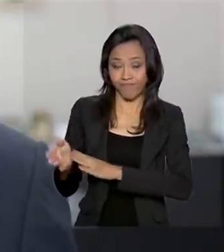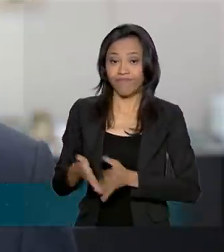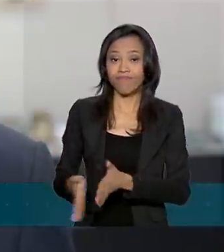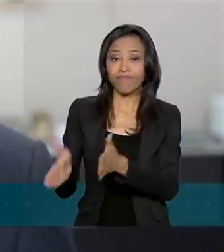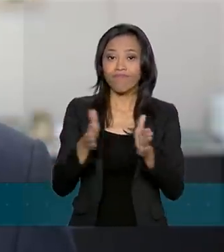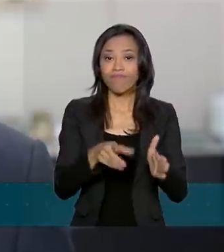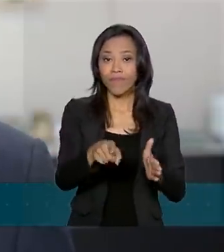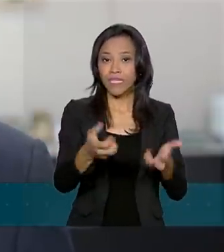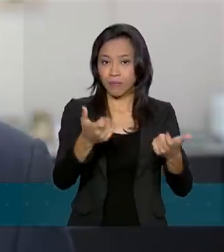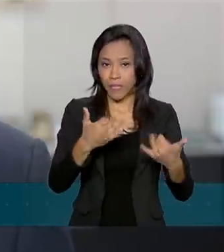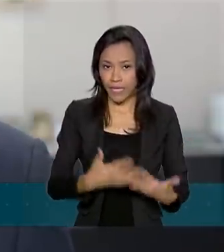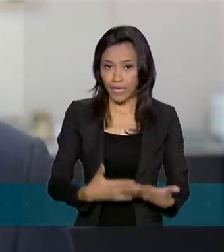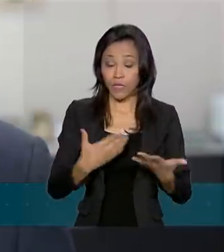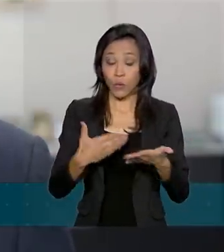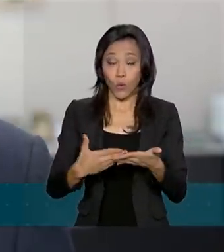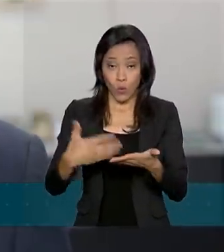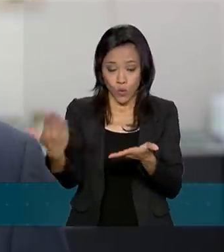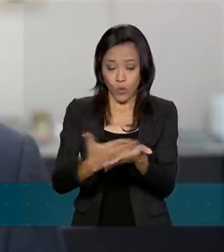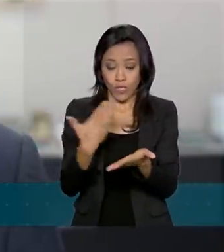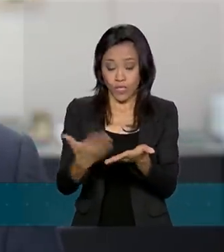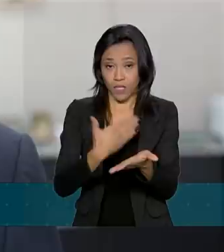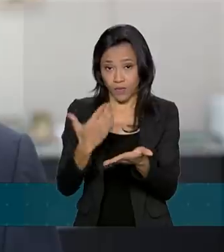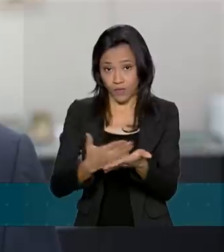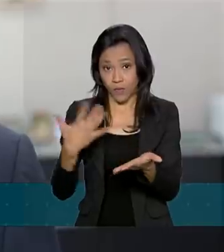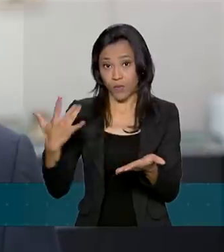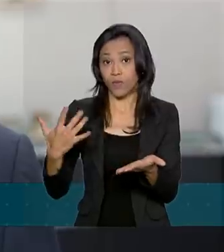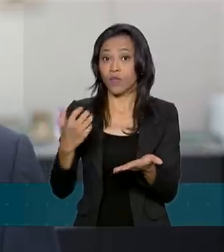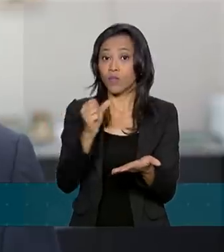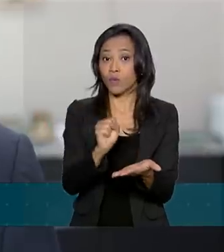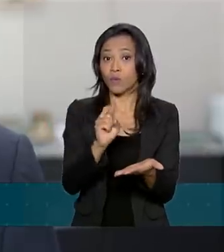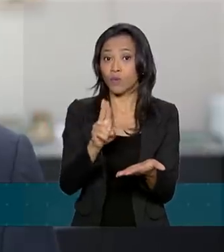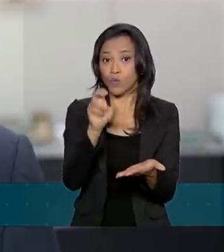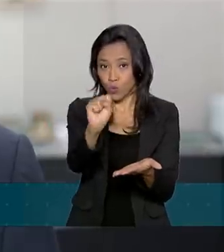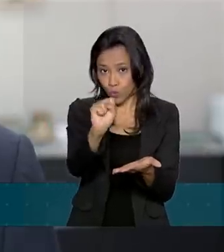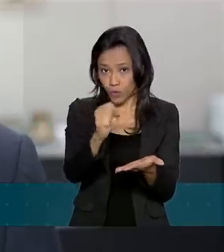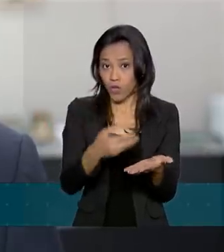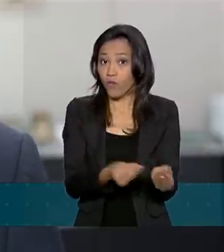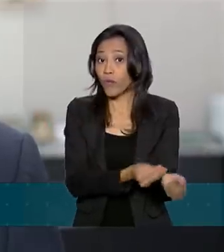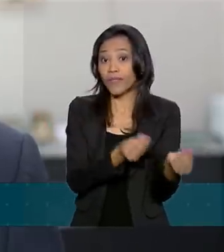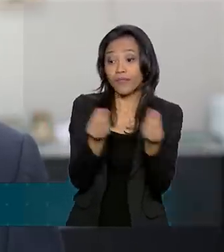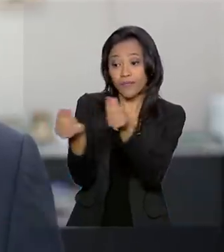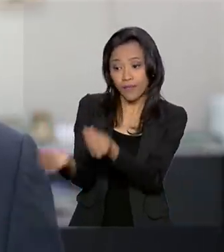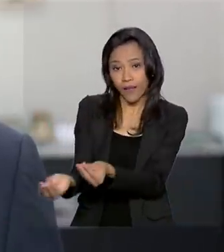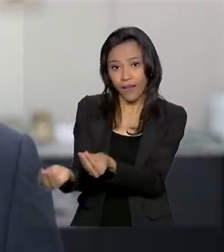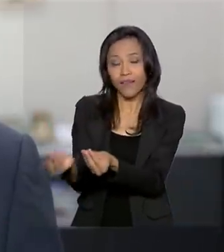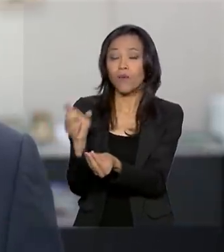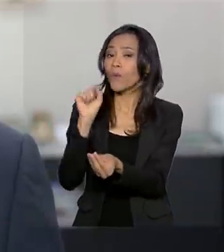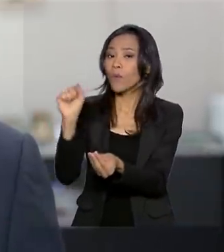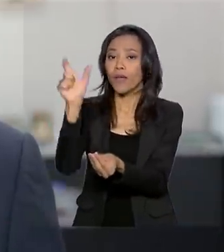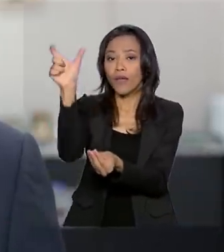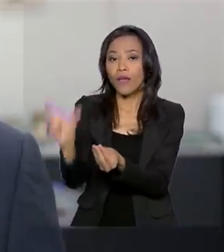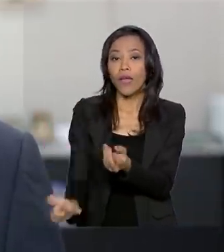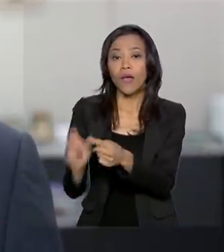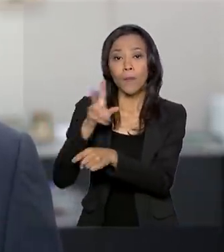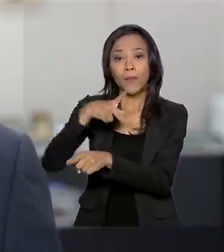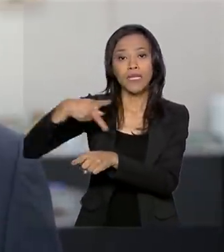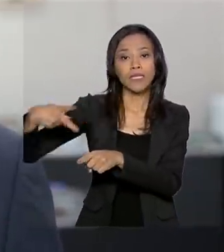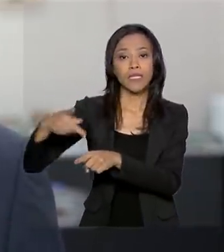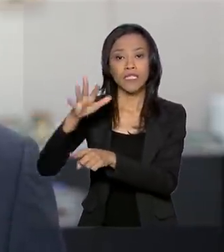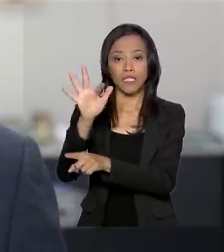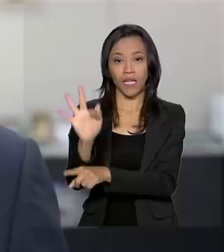Nutricional do SUS foi entregue ao presidente da FAO, que o recebeu e